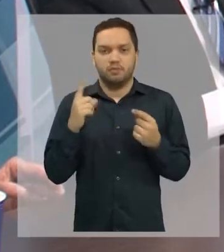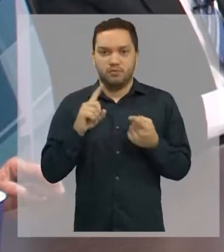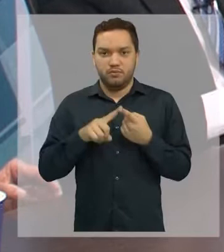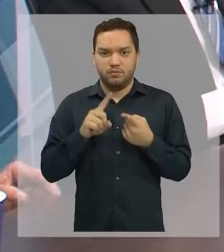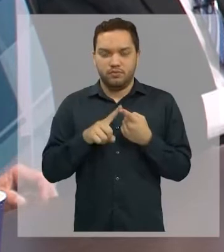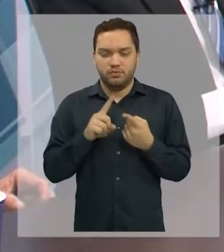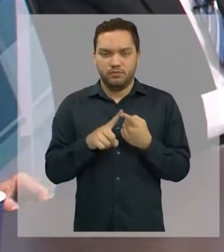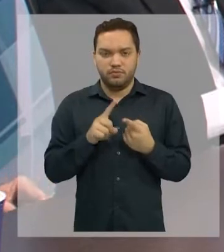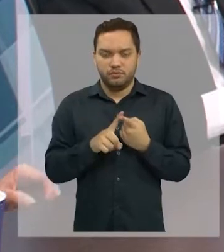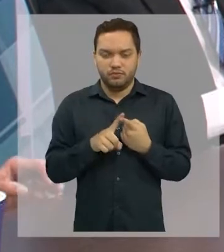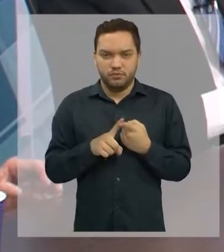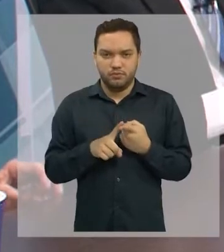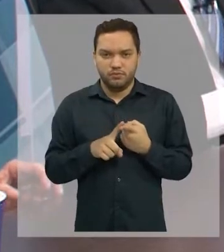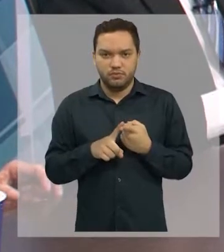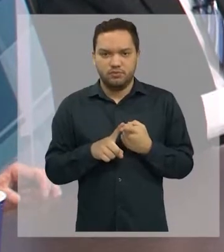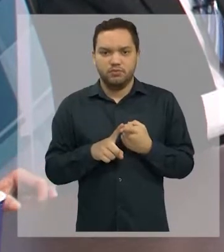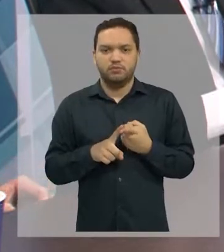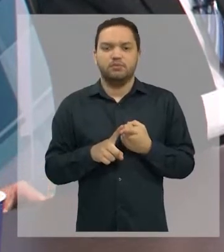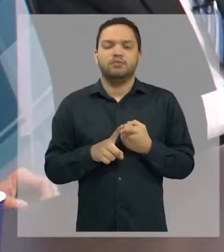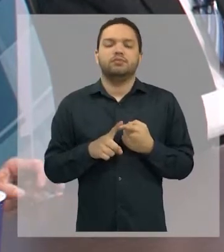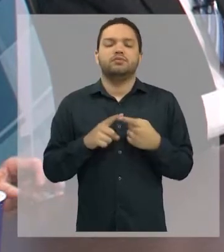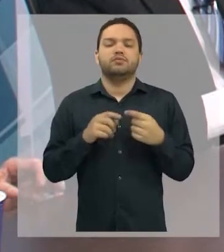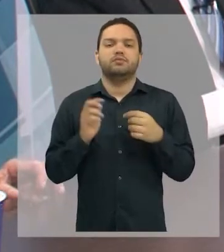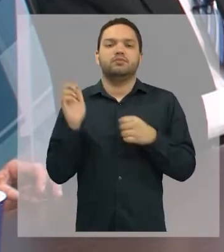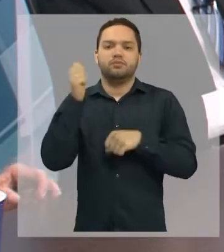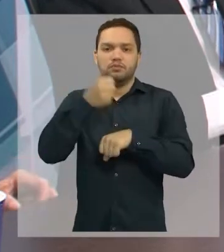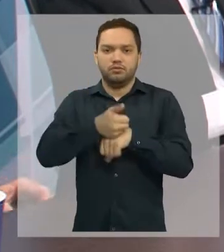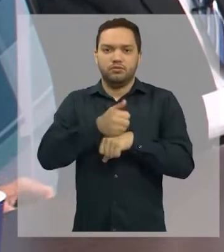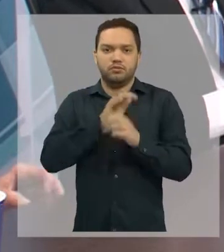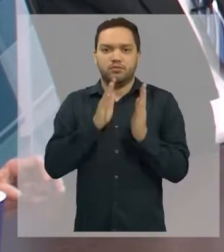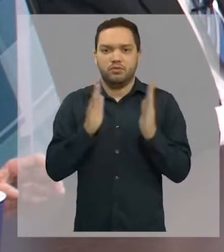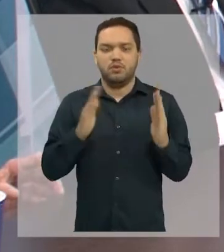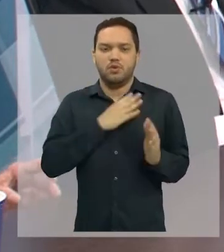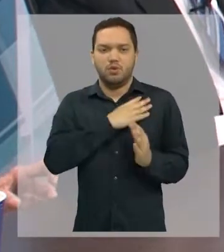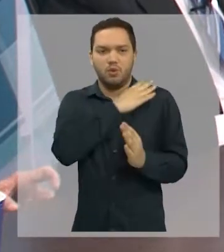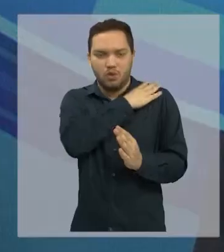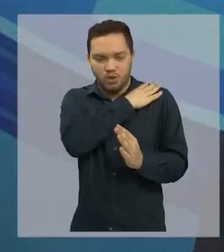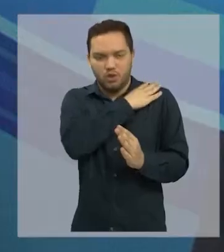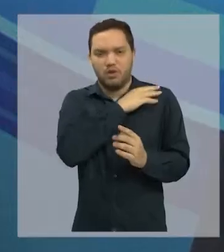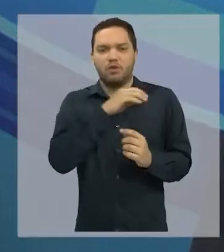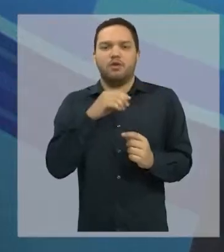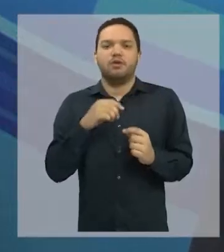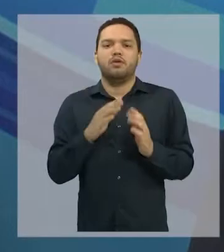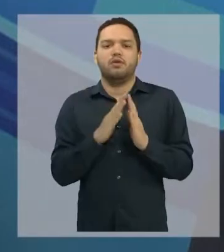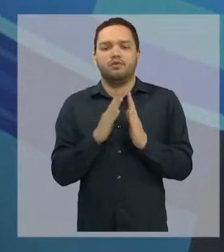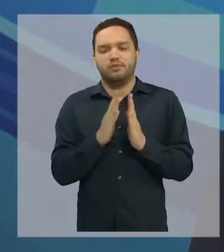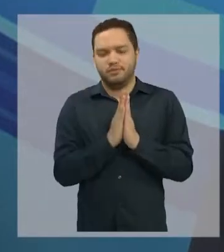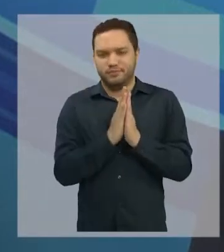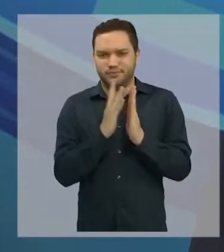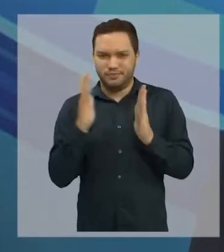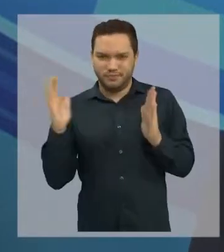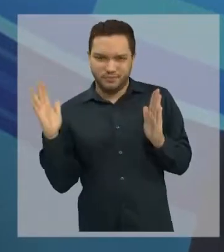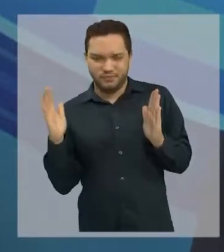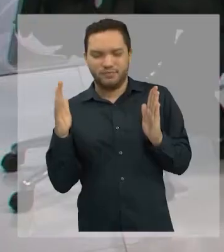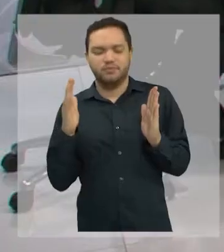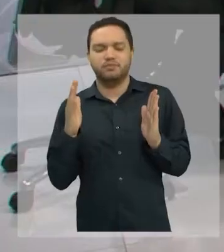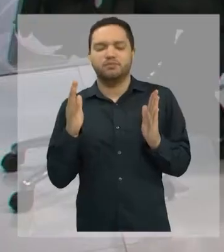mas você vem aí depois, aí vem a interrupção, entra o período dos coronéis, esses coronéis